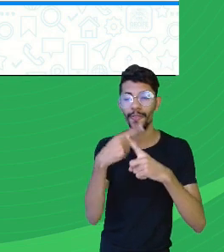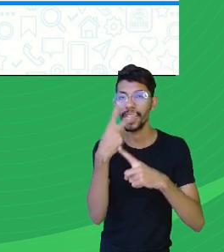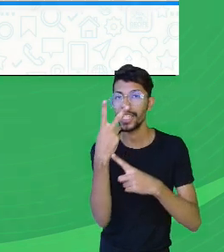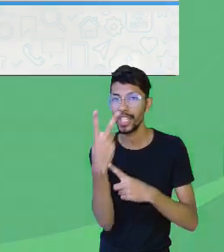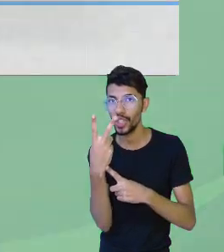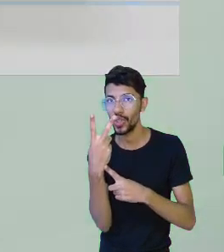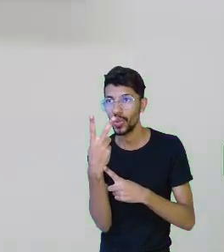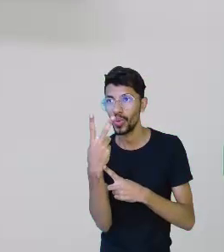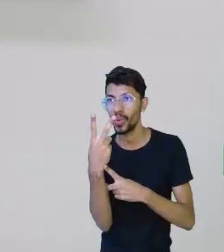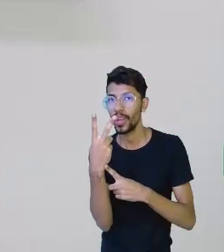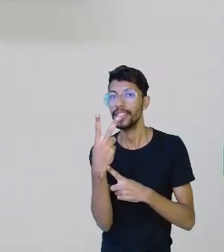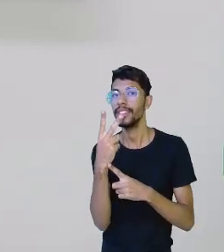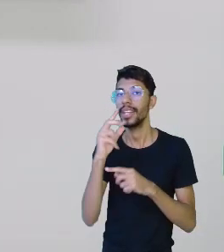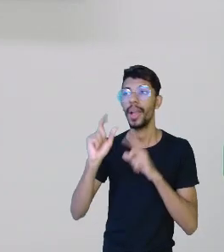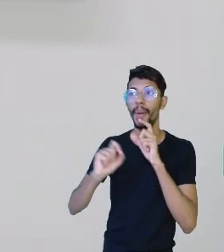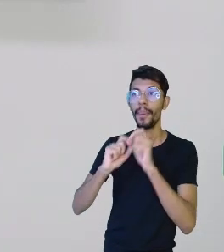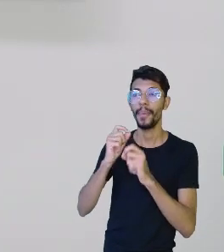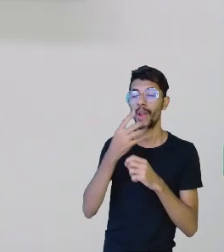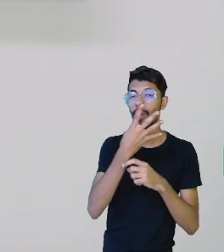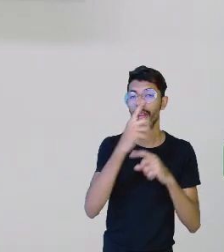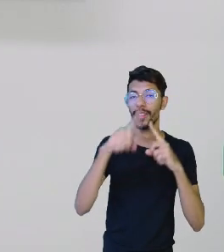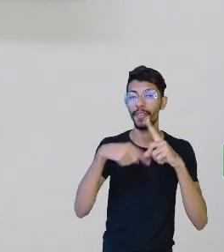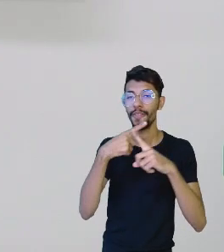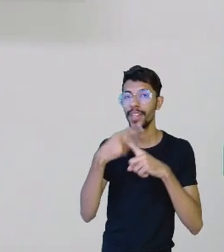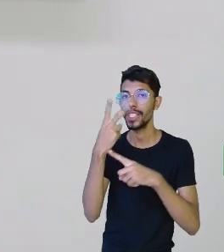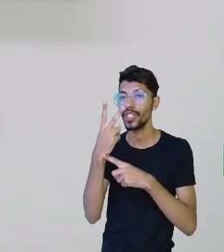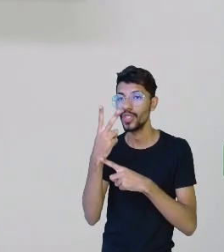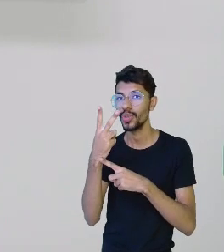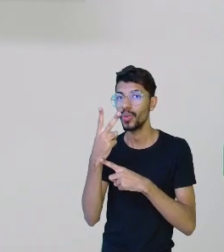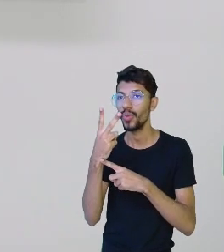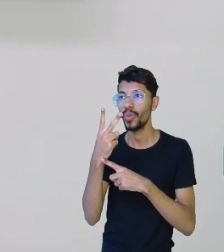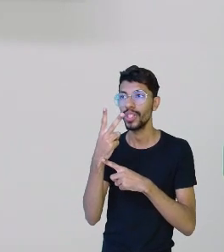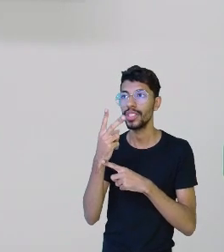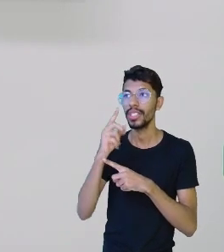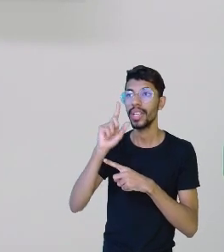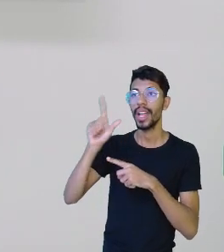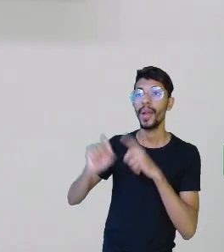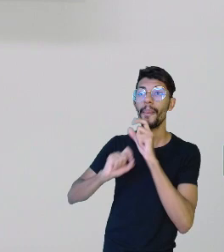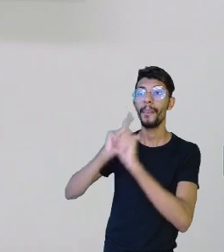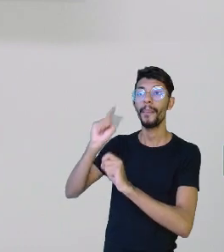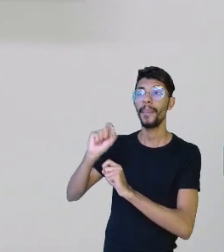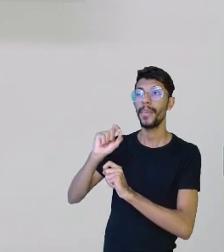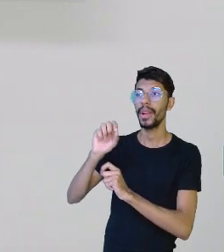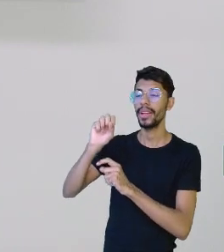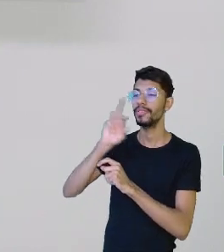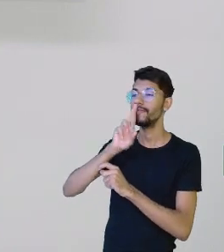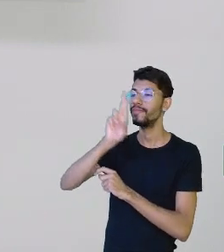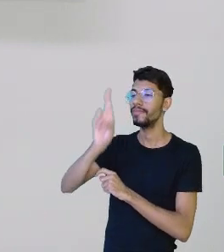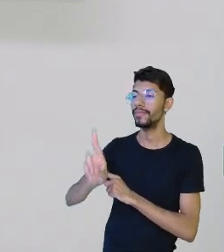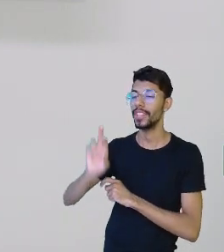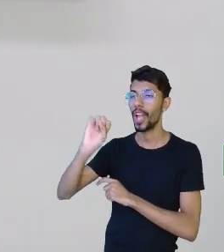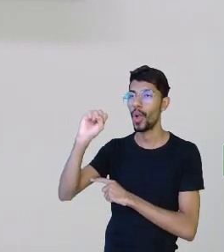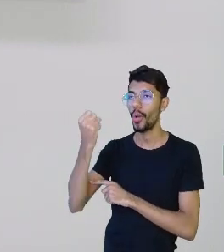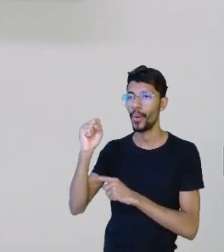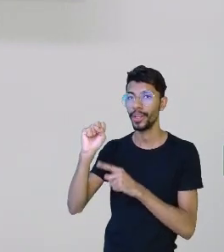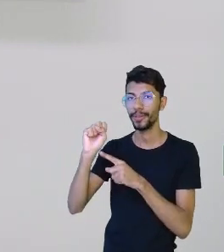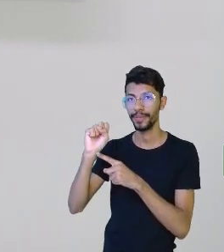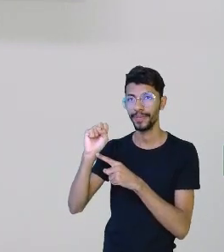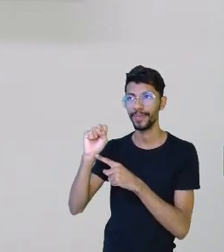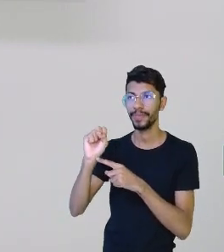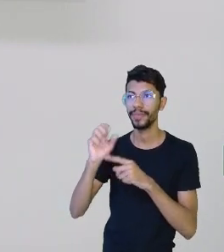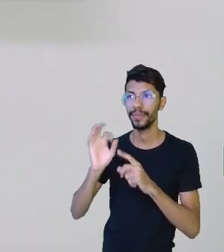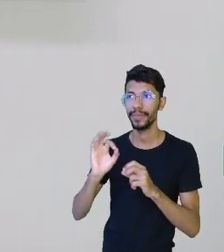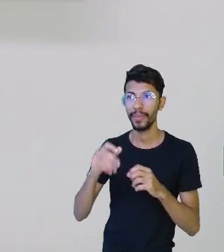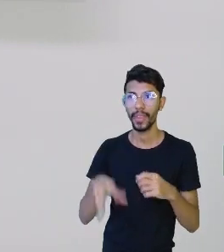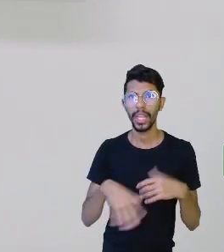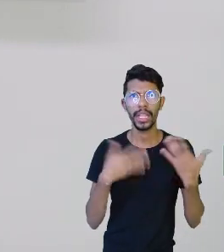2 receitas, né, que ela vai fazer, 4 vezes 2 bolas de sorvete vão dar 8. E agora